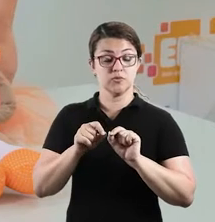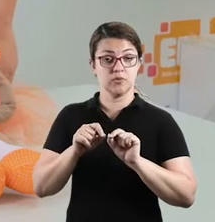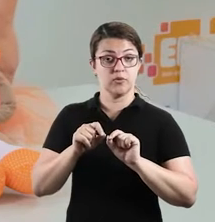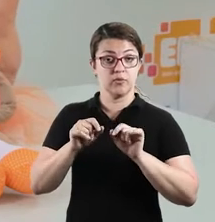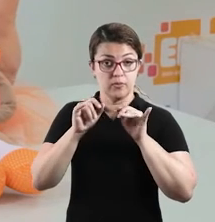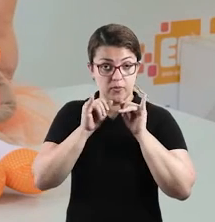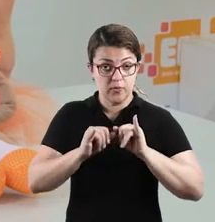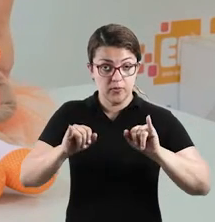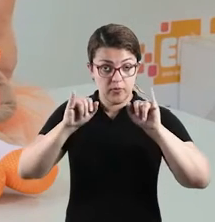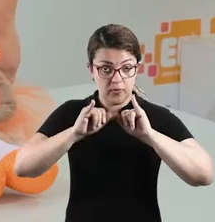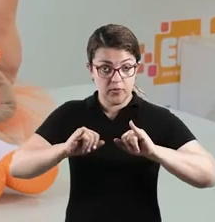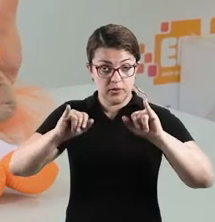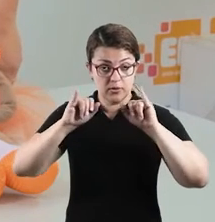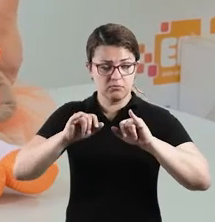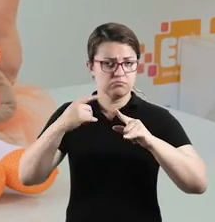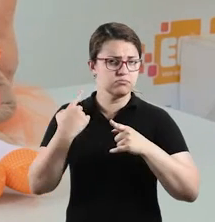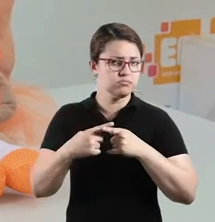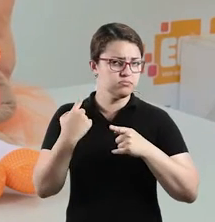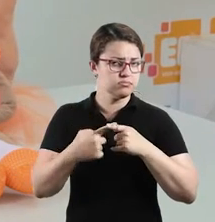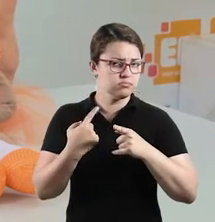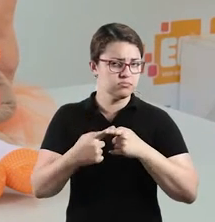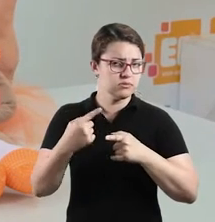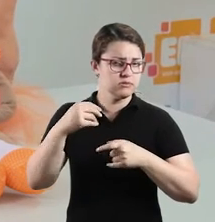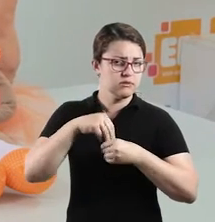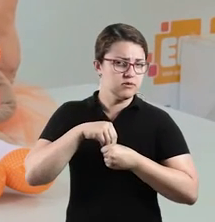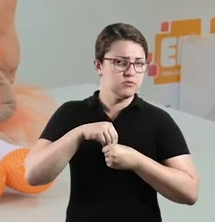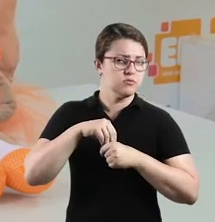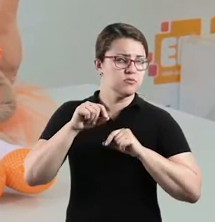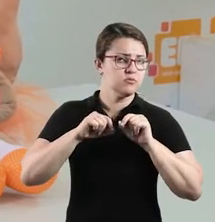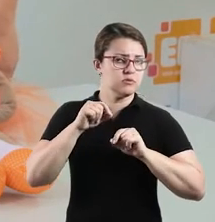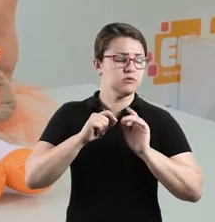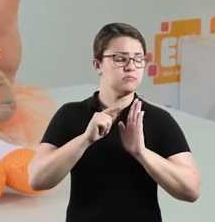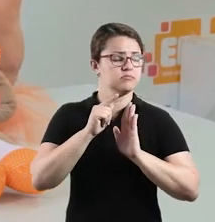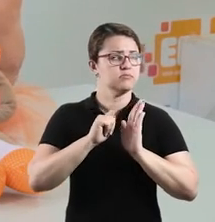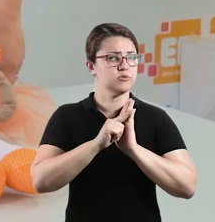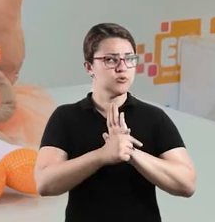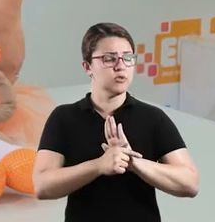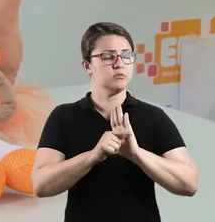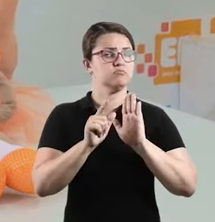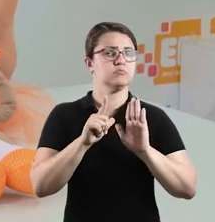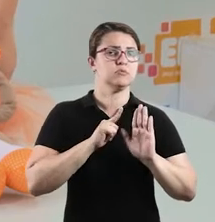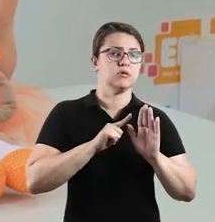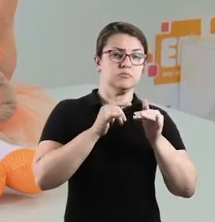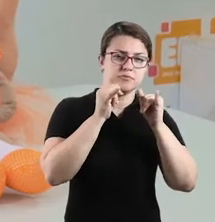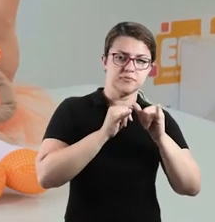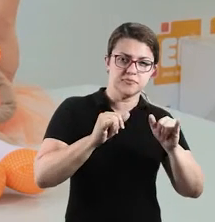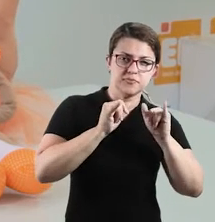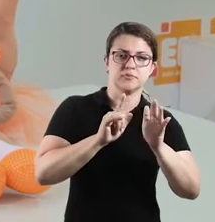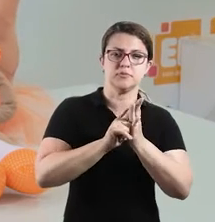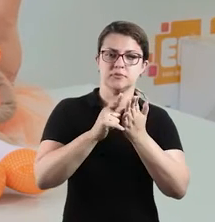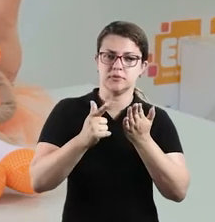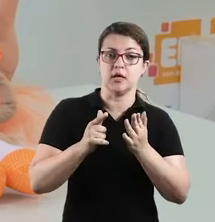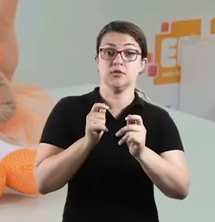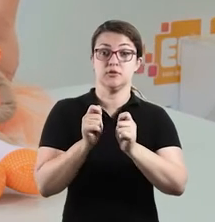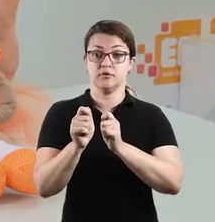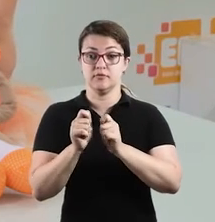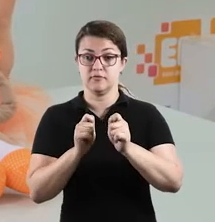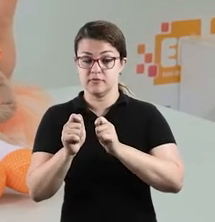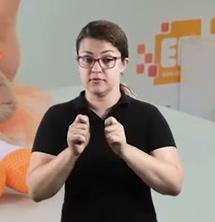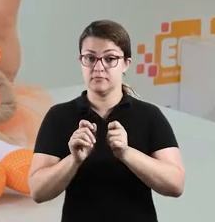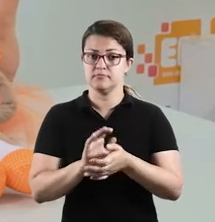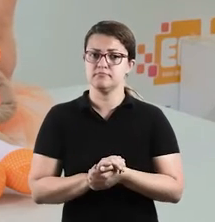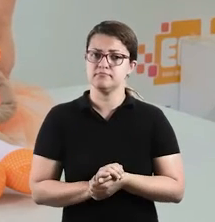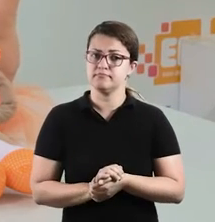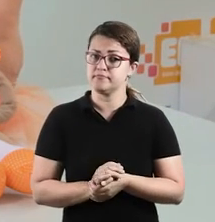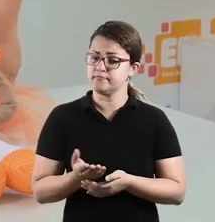gênero informativo. Por quê? Dentro desse gênero, nós temos tanto reportagem, quanto notícias e entrevistas.